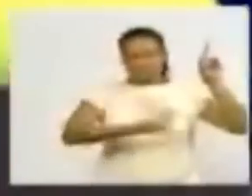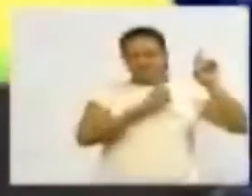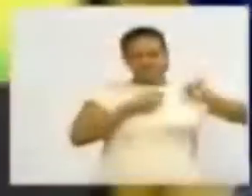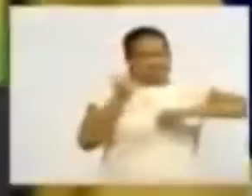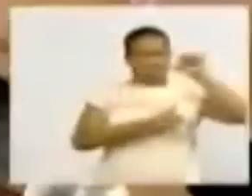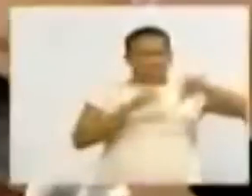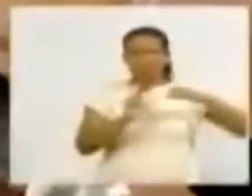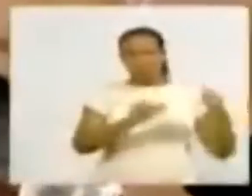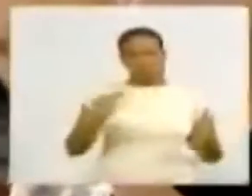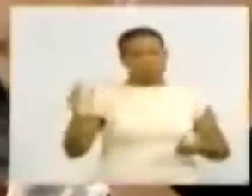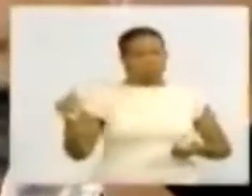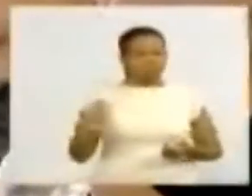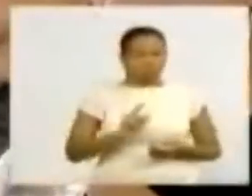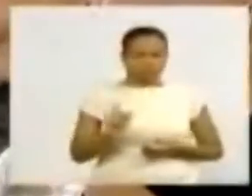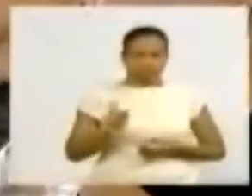perdido.